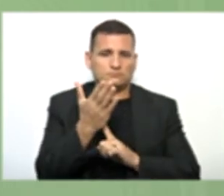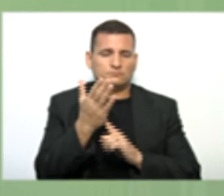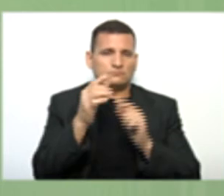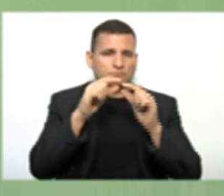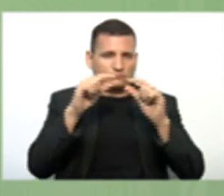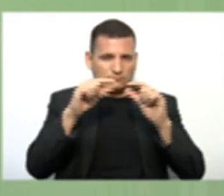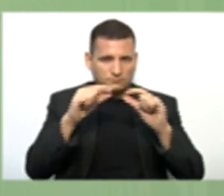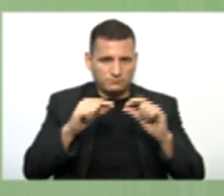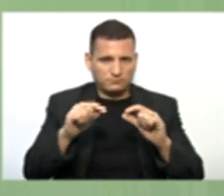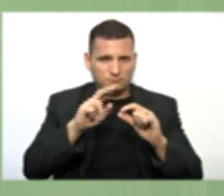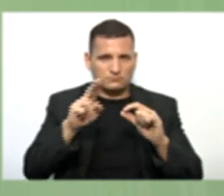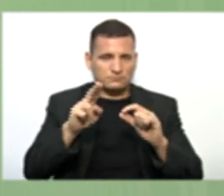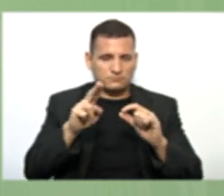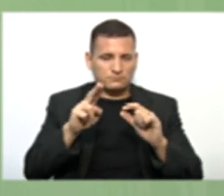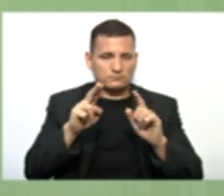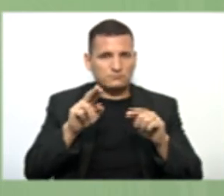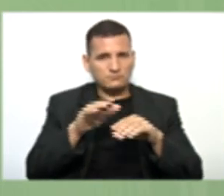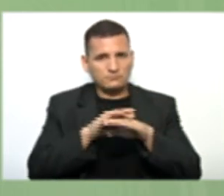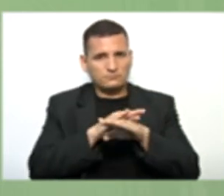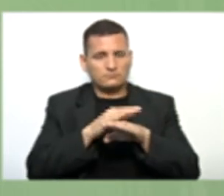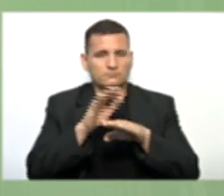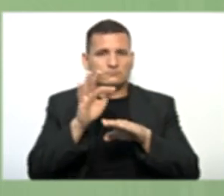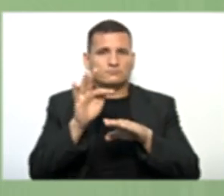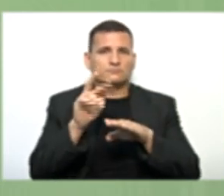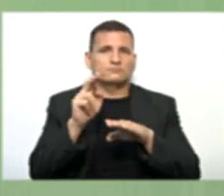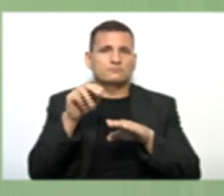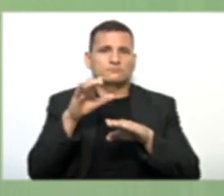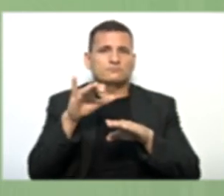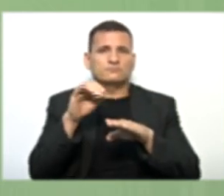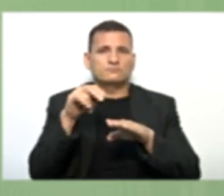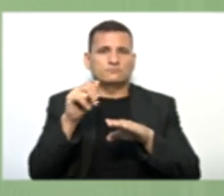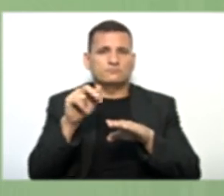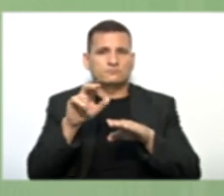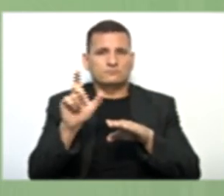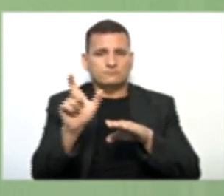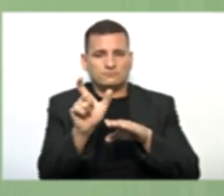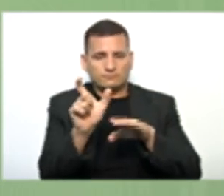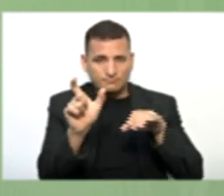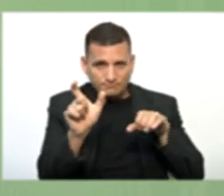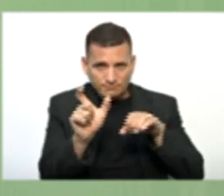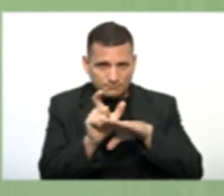nomes e armazená-los na variável funcionário. É assim que funciona, tá?